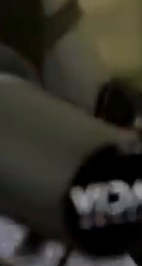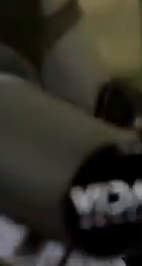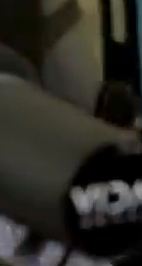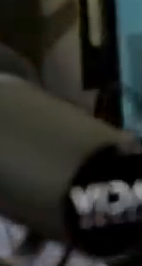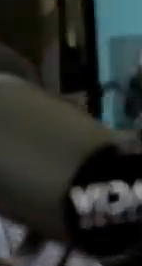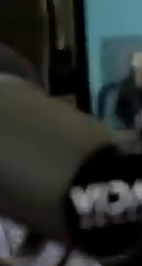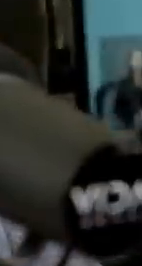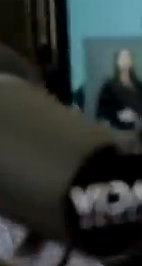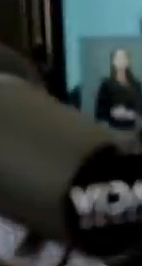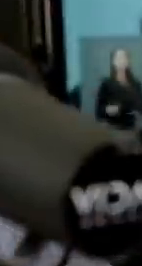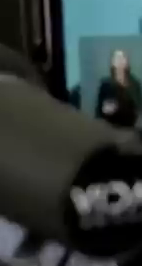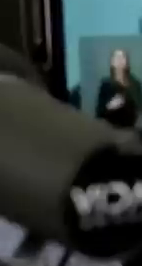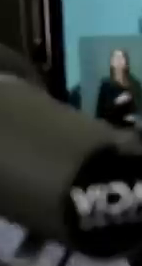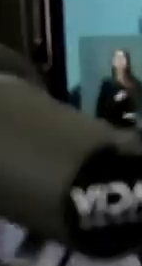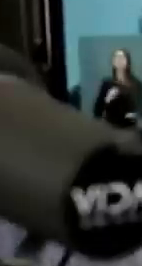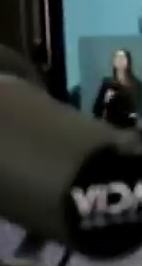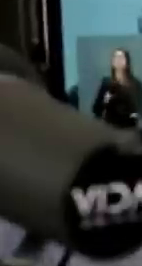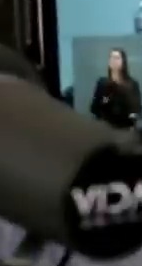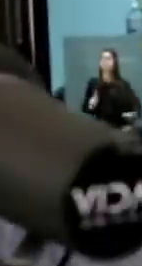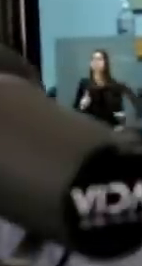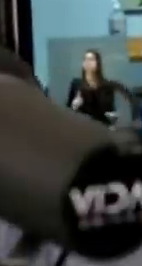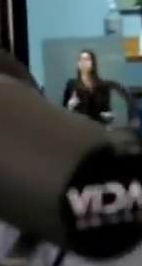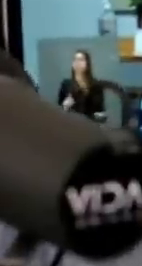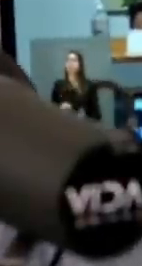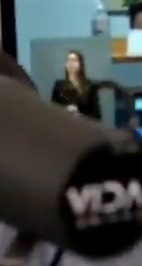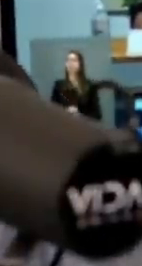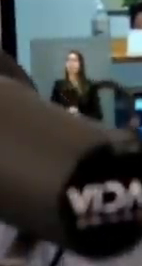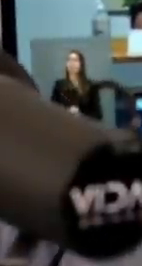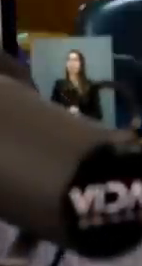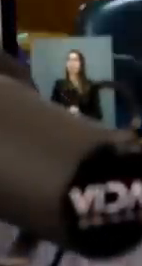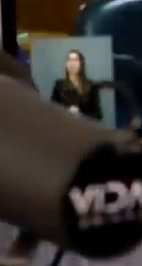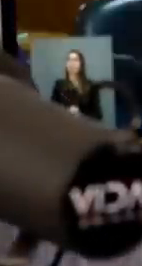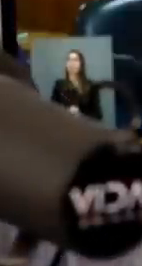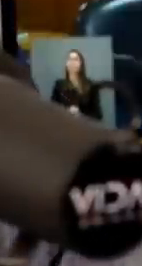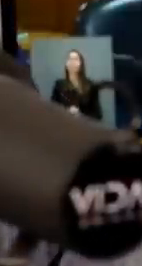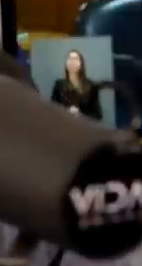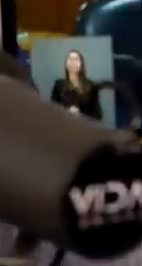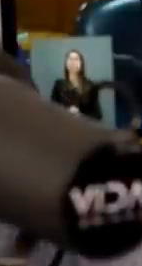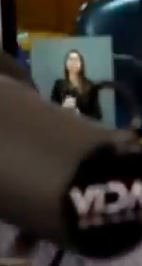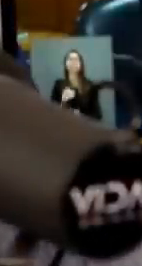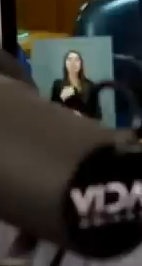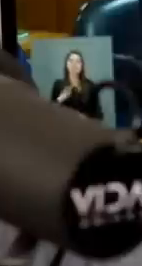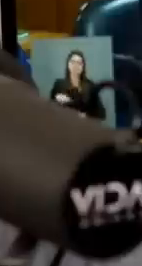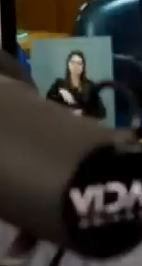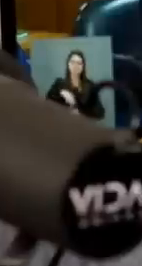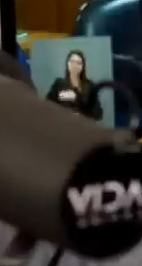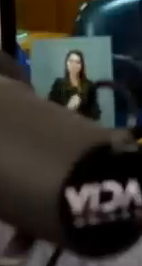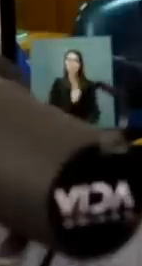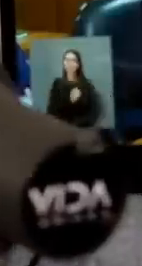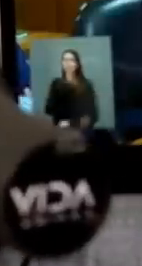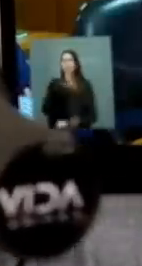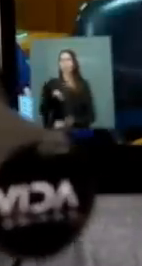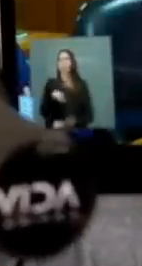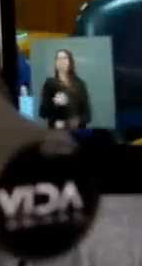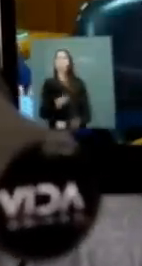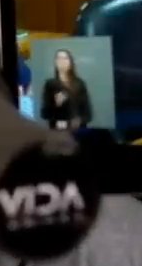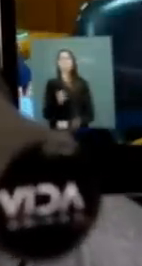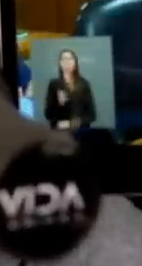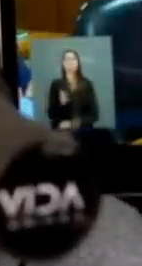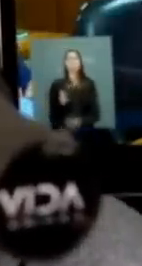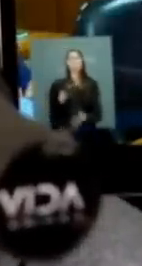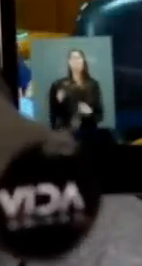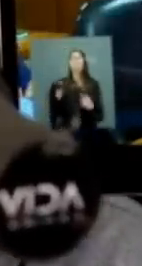senhor presidente eu não sei quem ela é até para poder